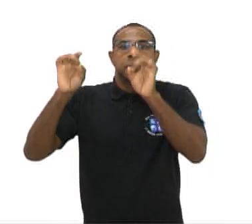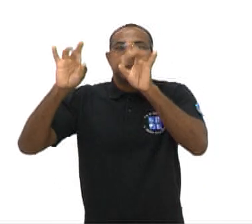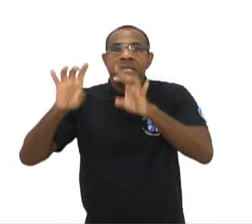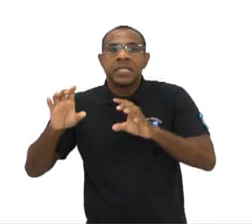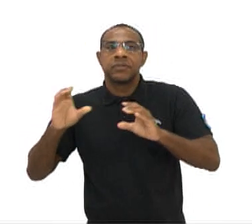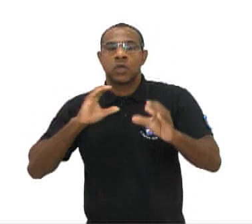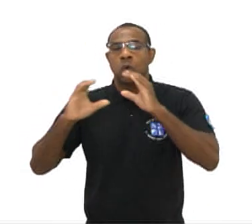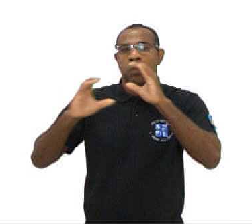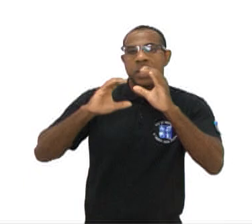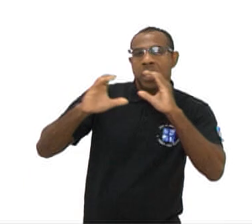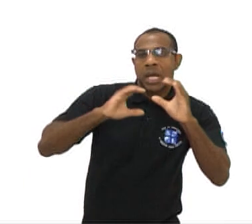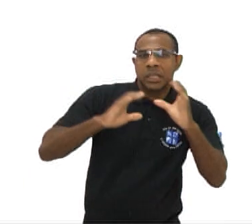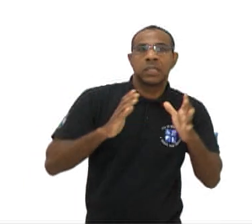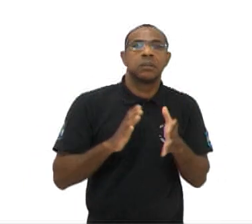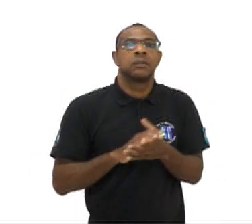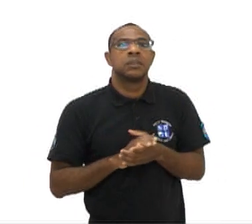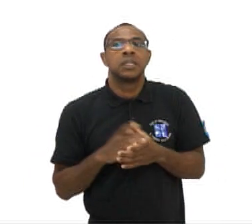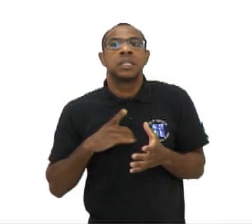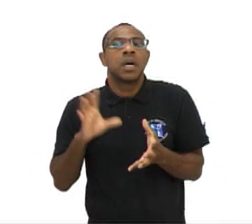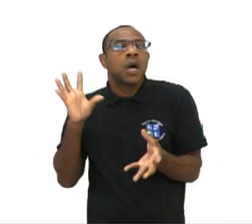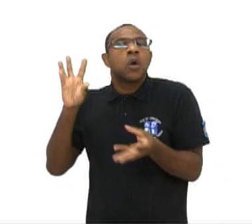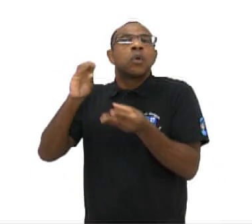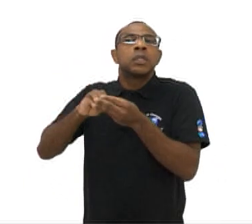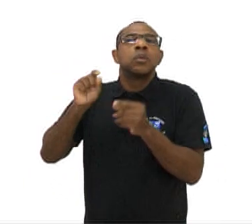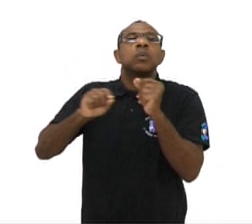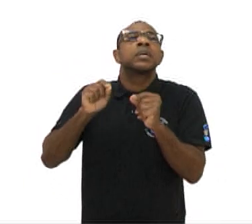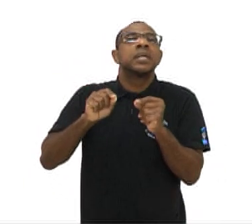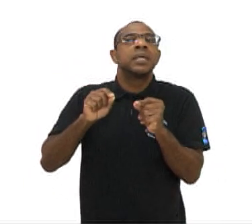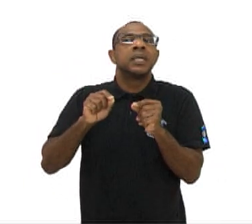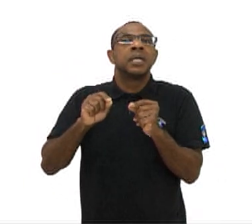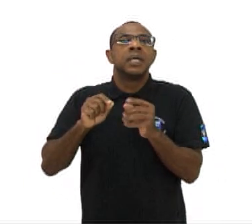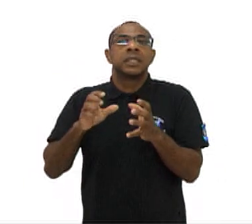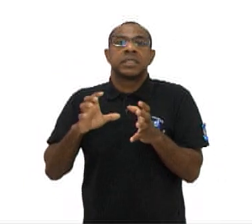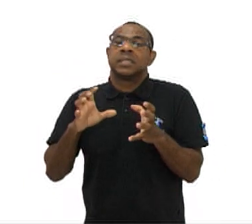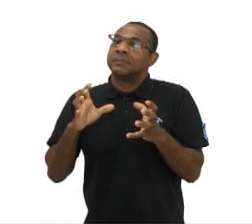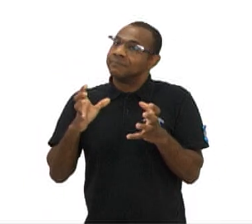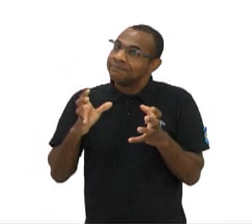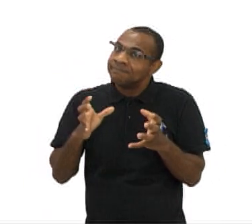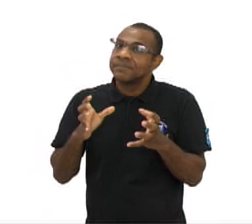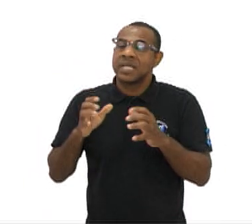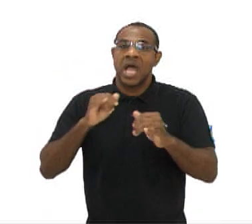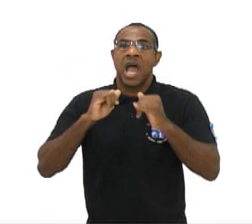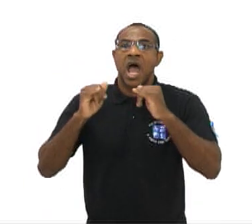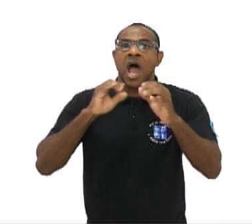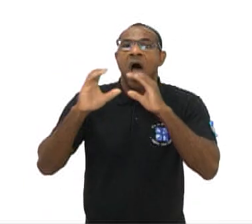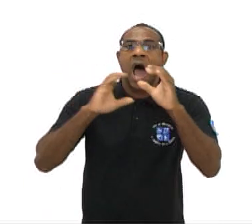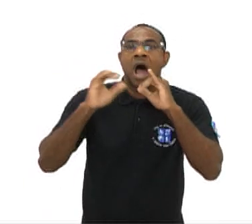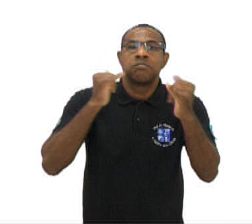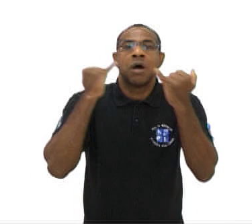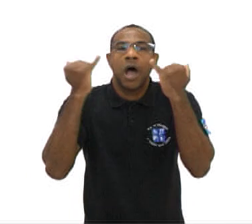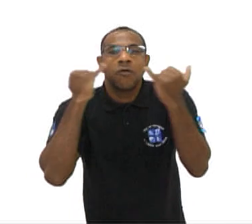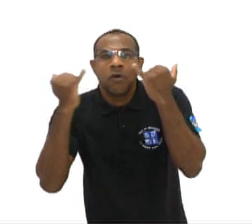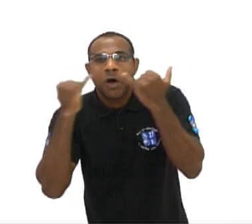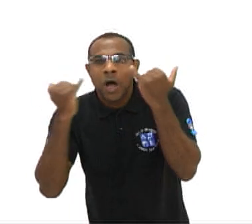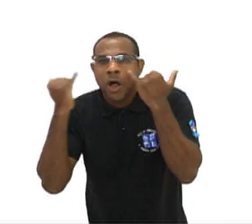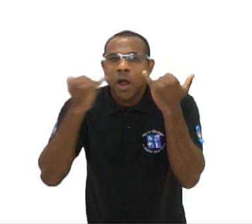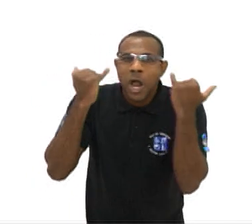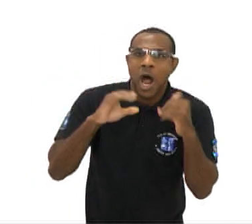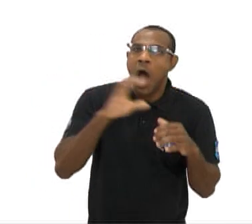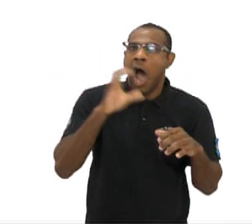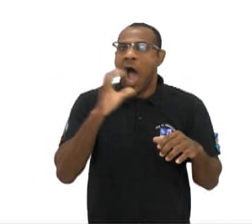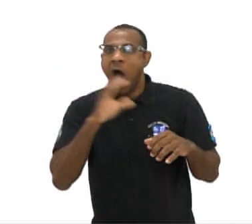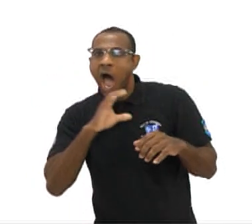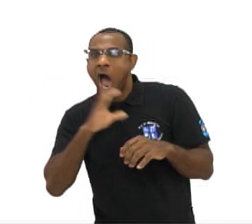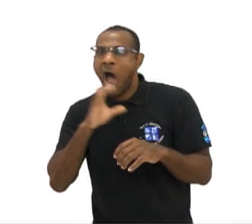estrategistas políticos estão chegando à conclusão de que a correria pelo furo noticioso dificulta a checagem de